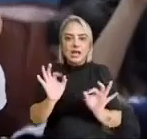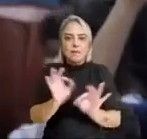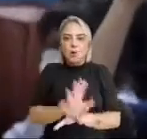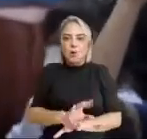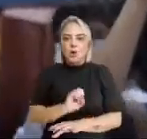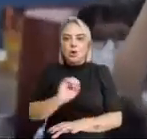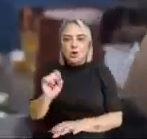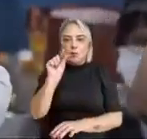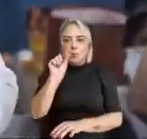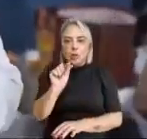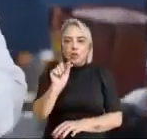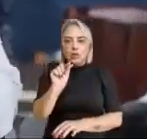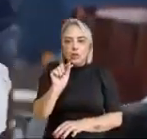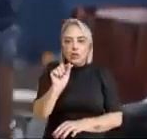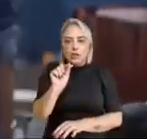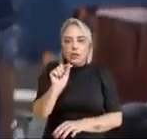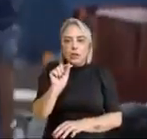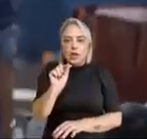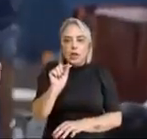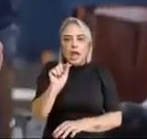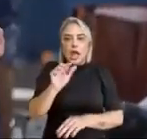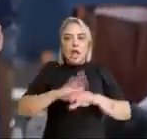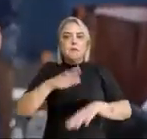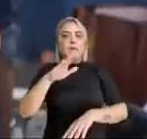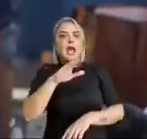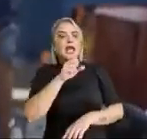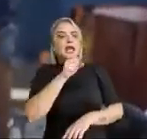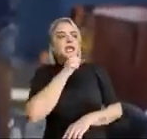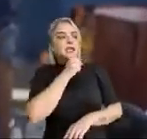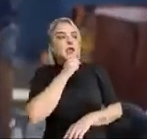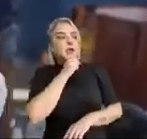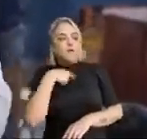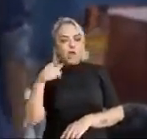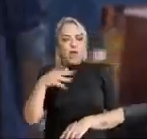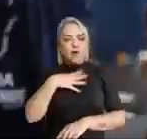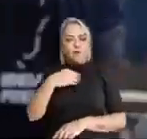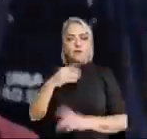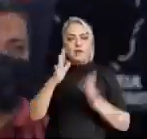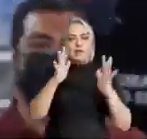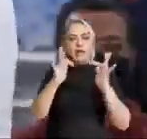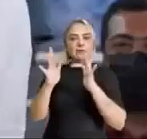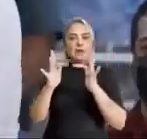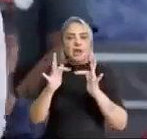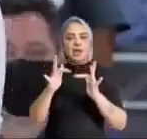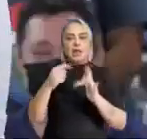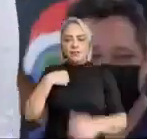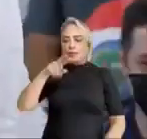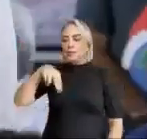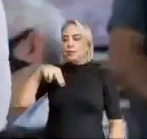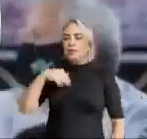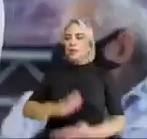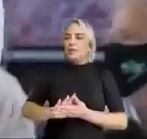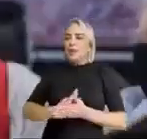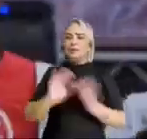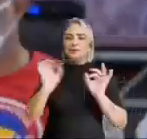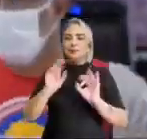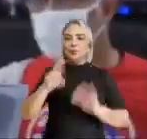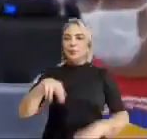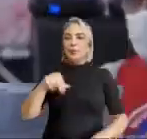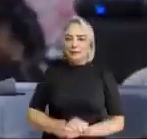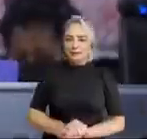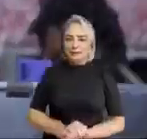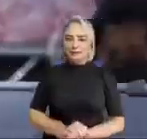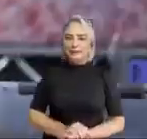pouquinho, ela dava para os mais velhos namorar. Para mim nunca sobrava nada, Marta. Nunca sobrava nada. Então eu aprendi com a dona Lindu